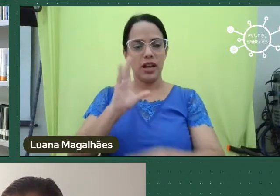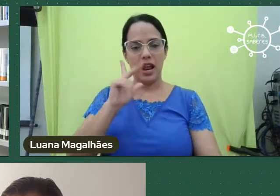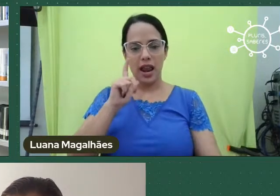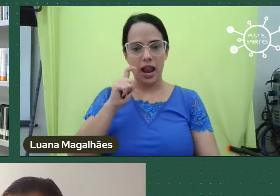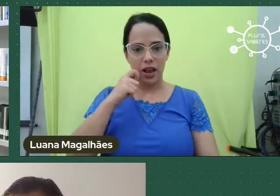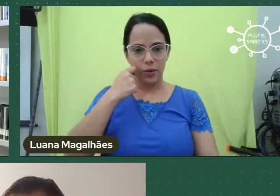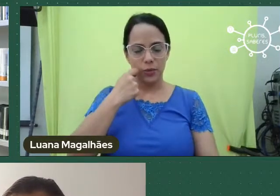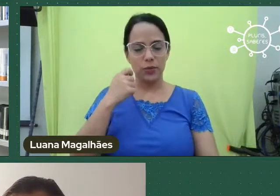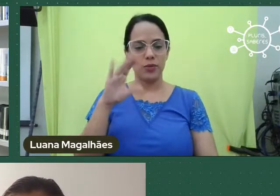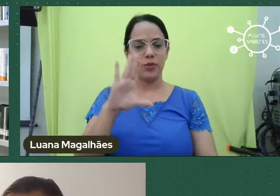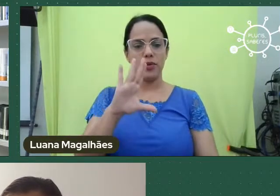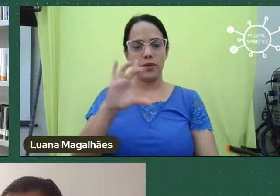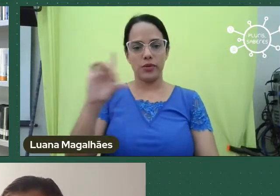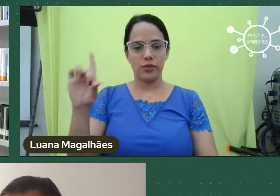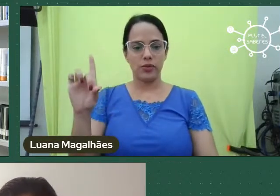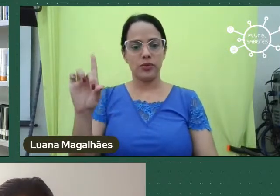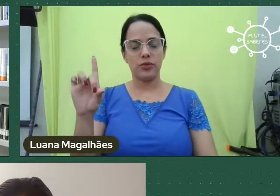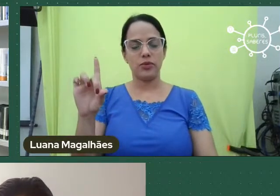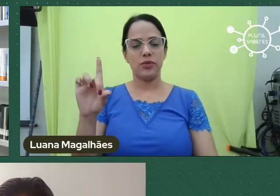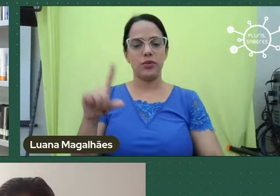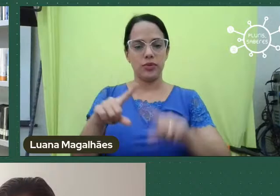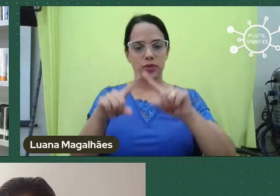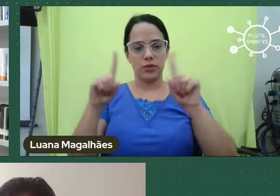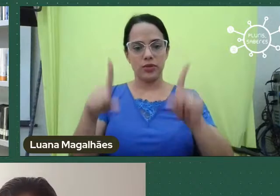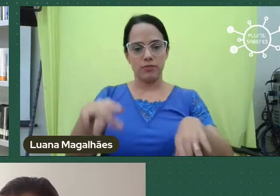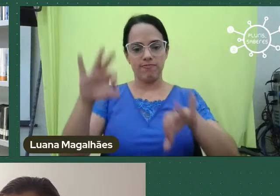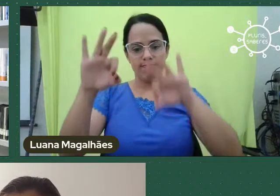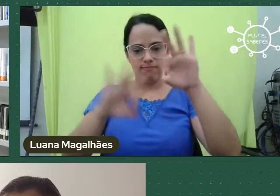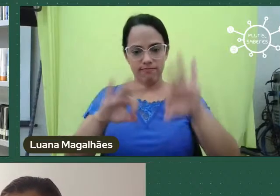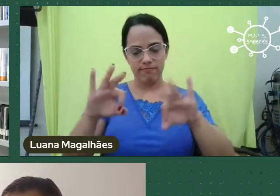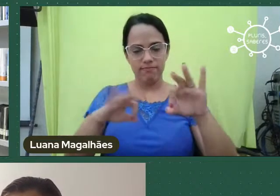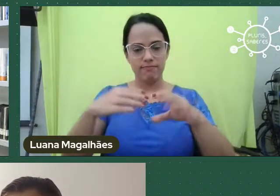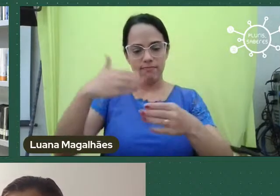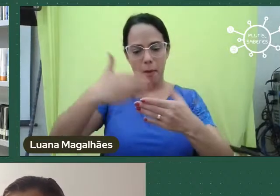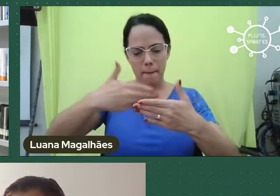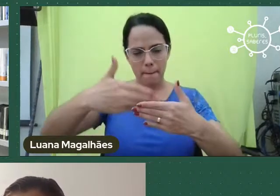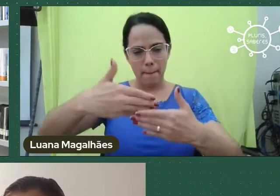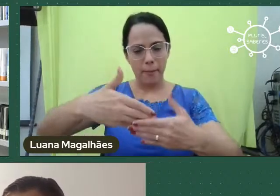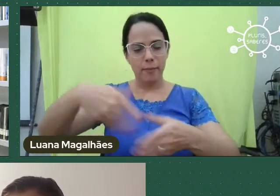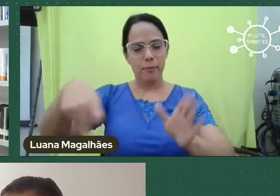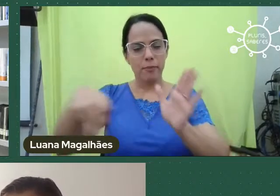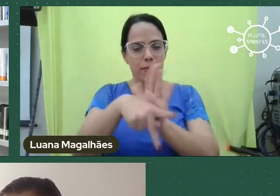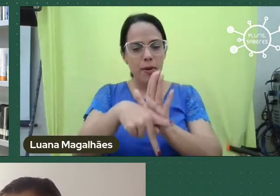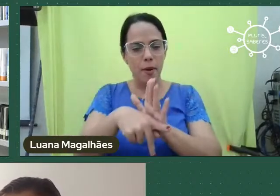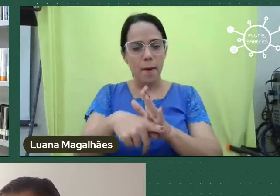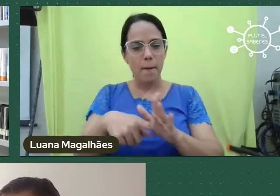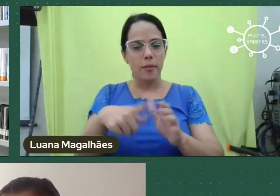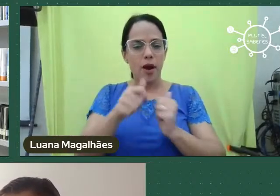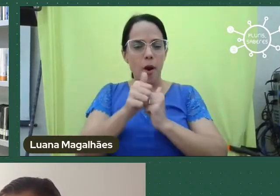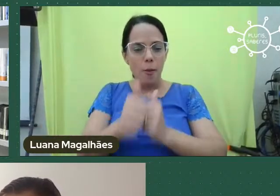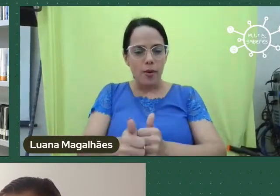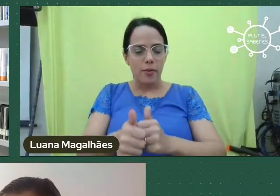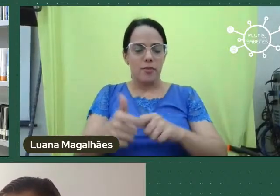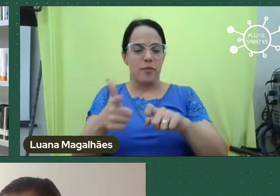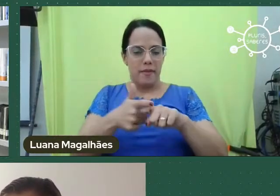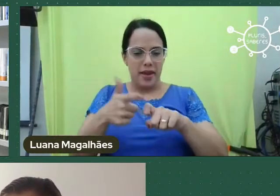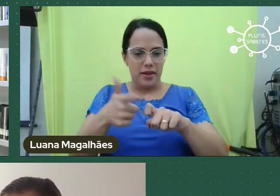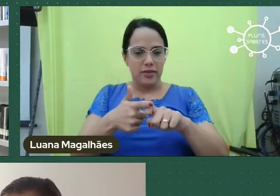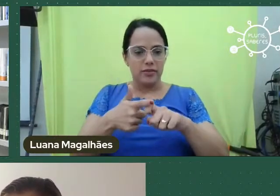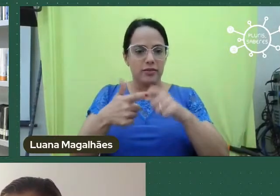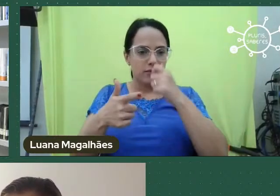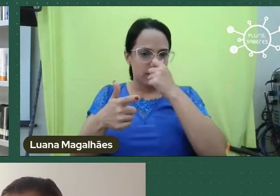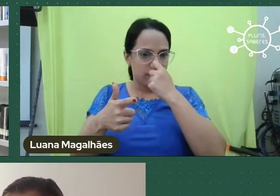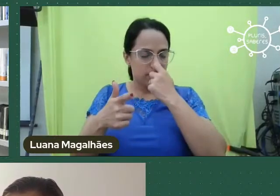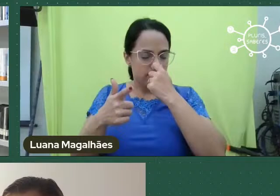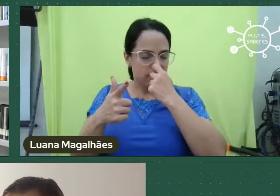do projeto Organização dos Prontuários de Pacientes, membro da Comissão Permanente de Avaliação de Documentos e